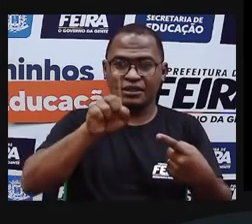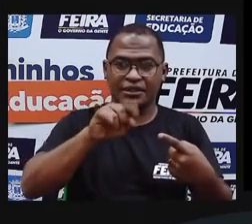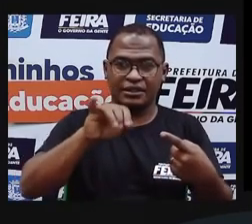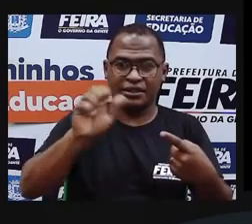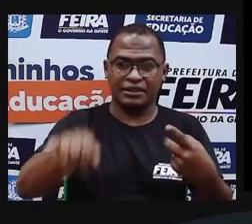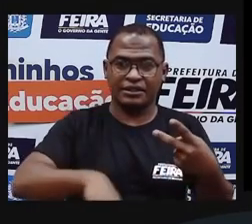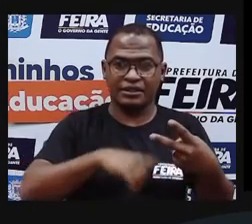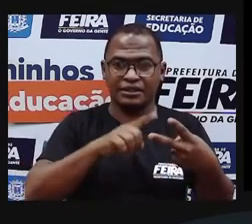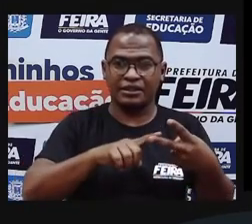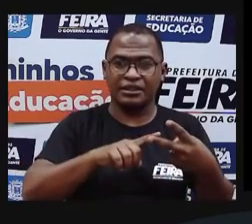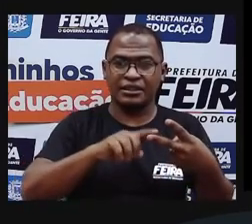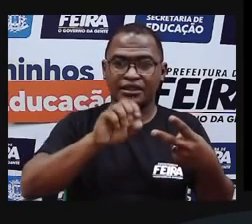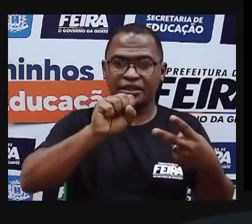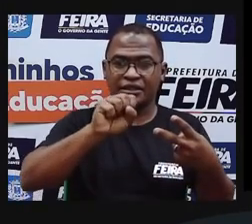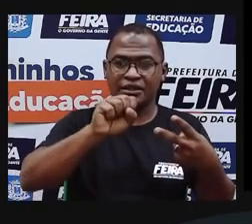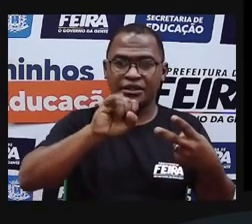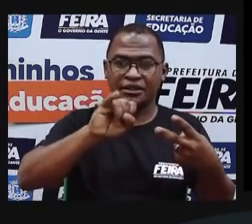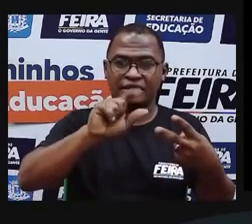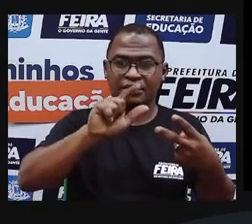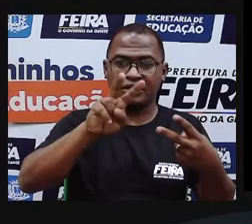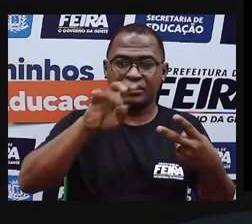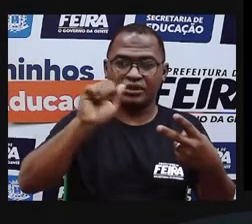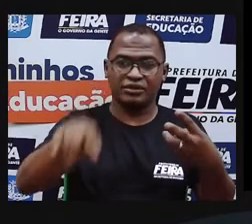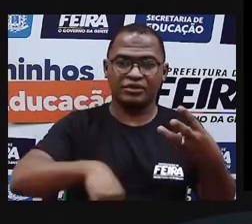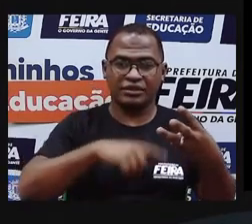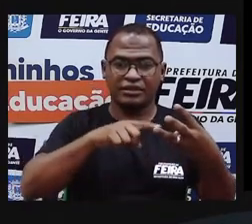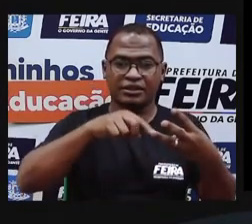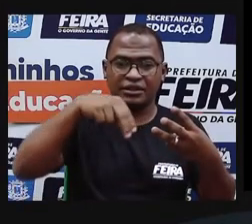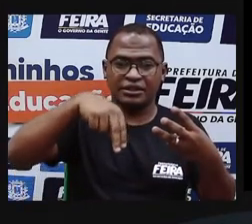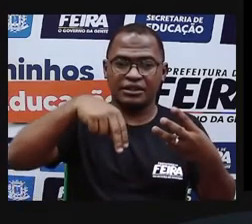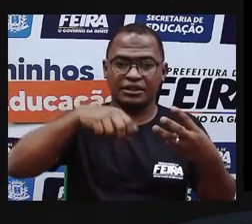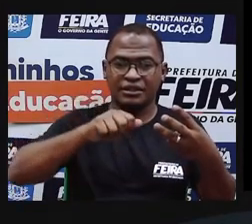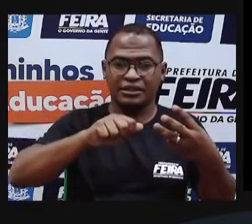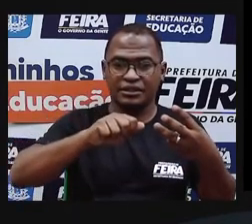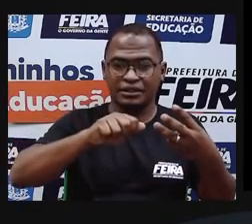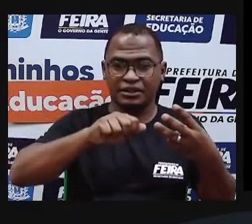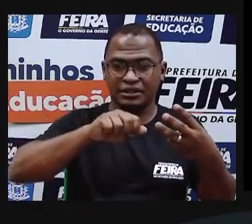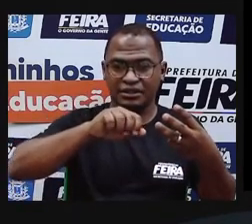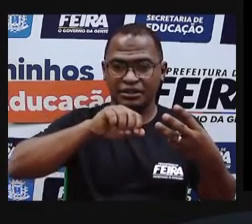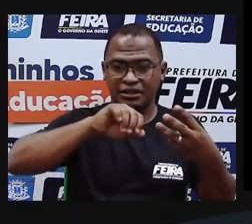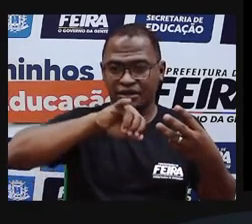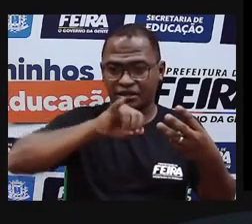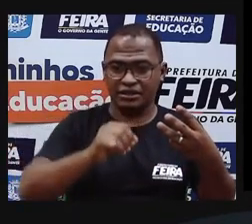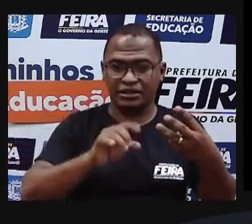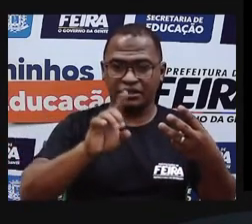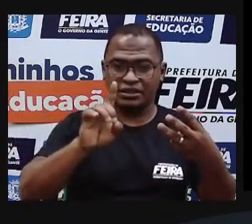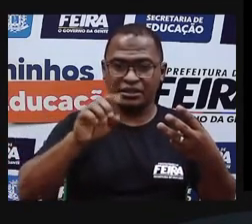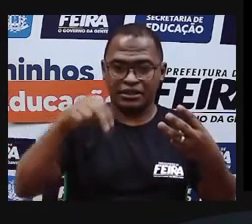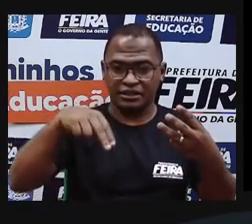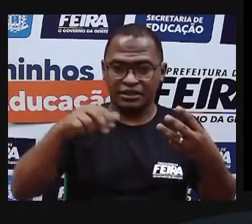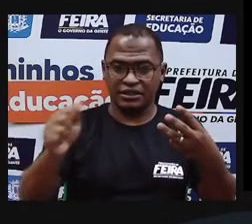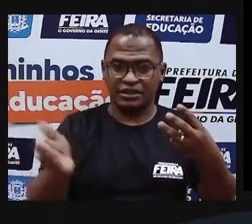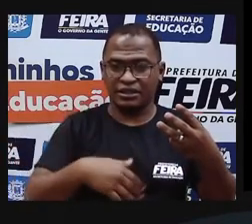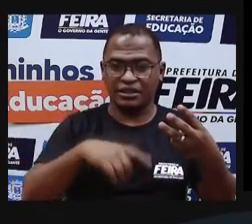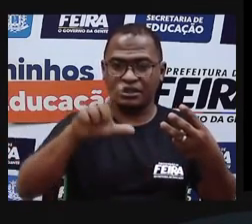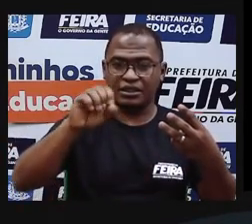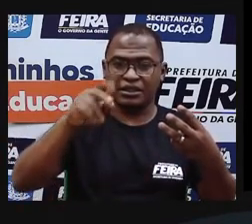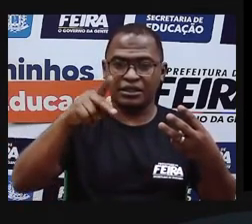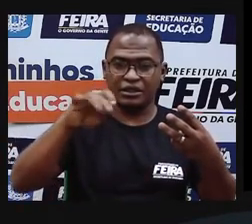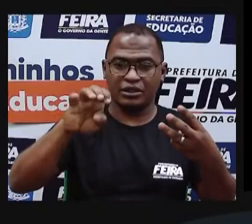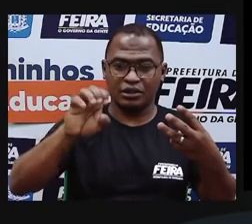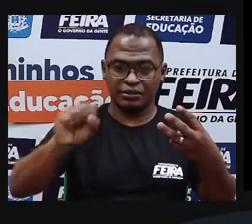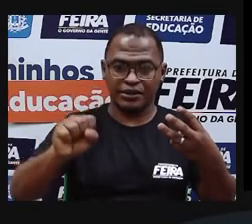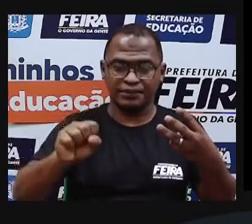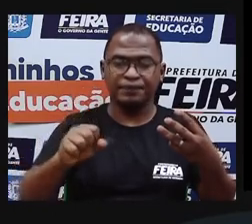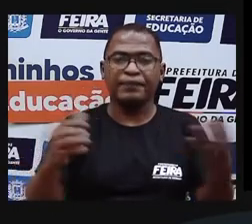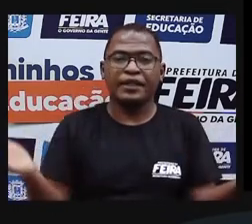eu, Nádia Lopes. Na nossa aula de hoje, que é uma aula de história, eu quero começar trazendo um trecho dessa música,